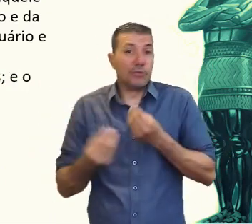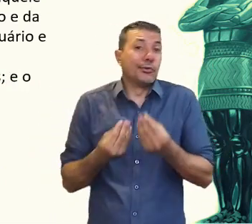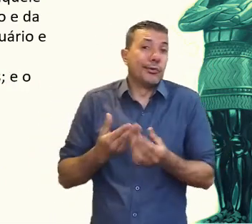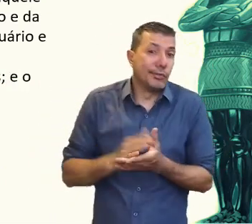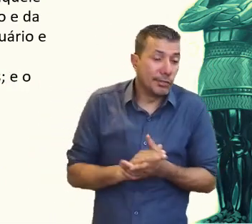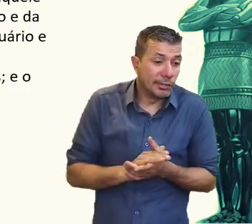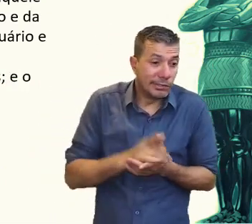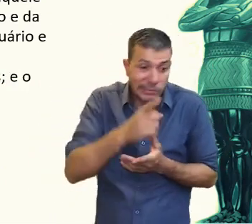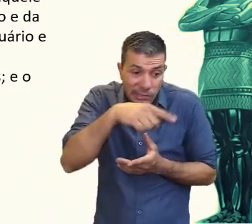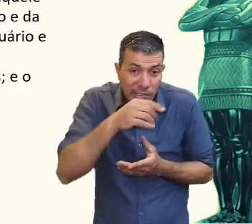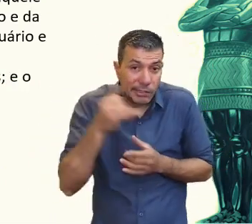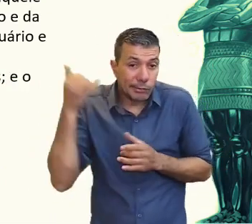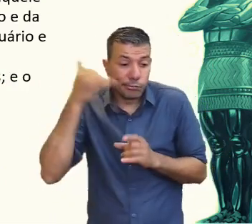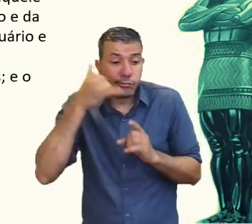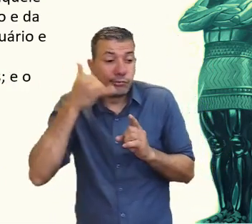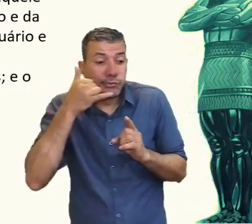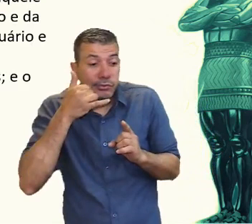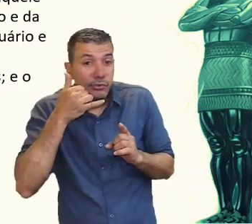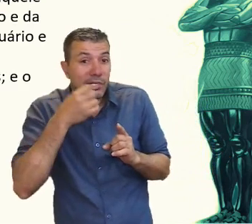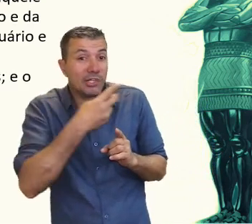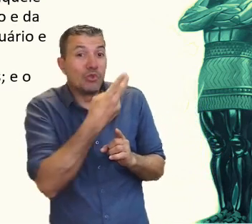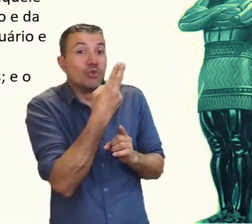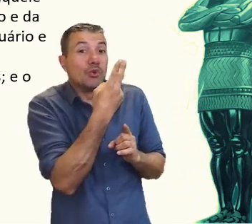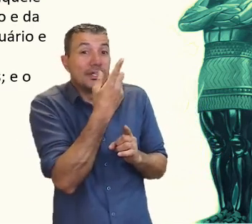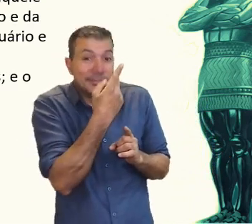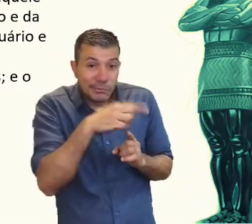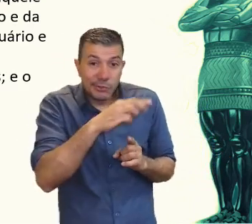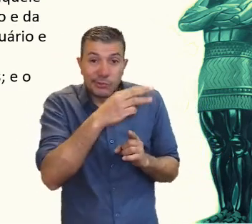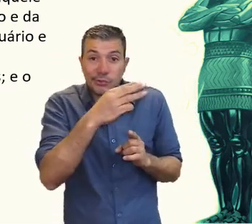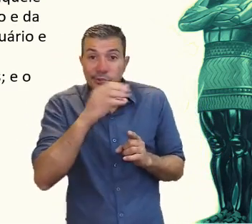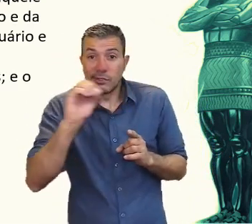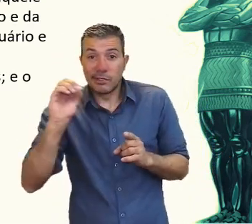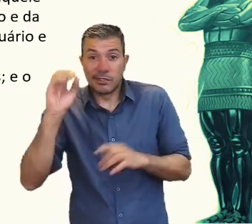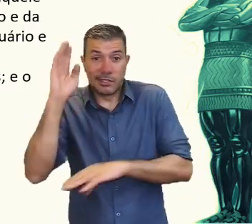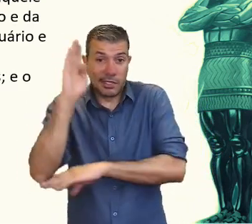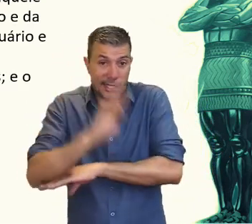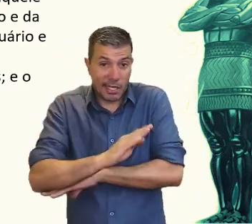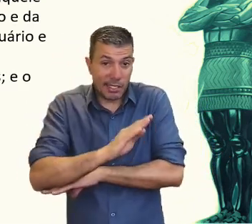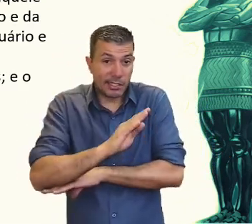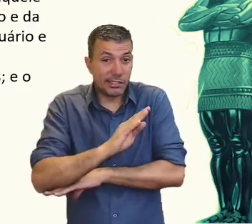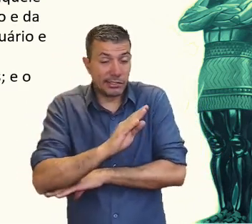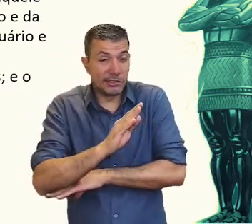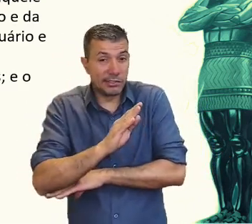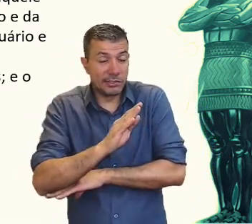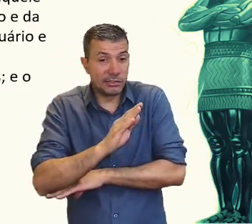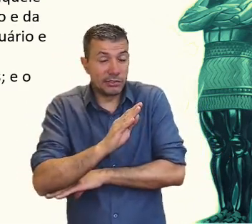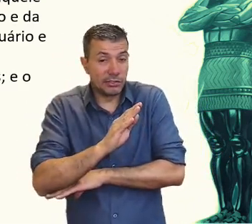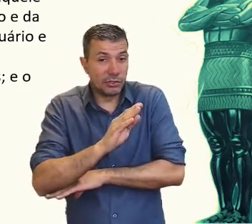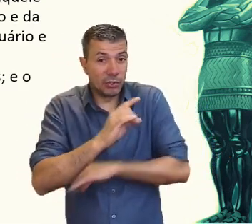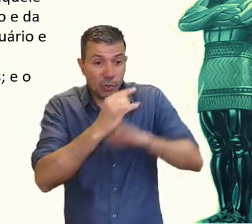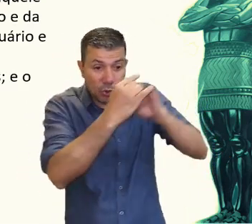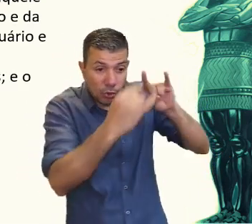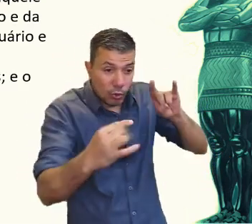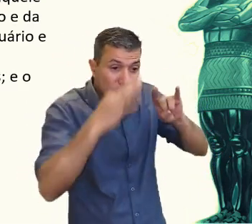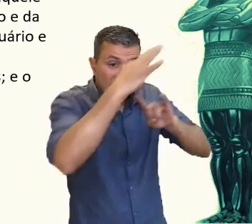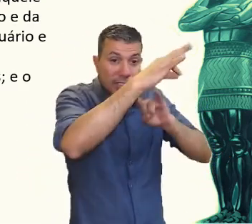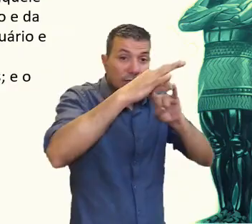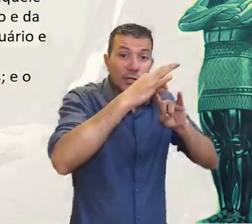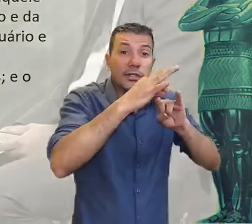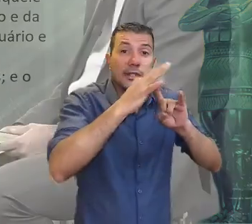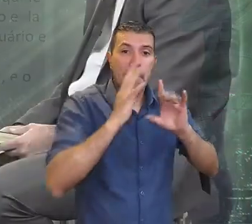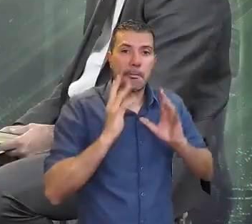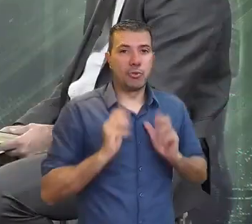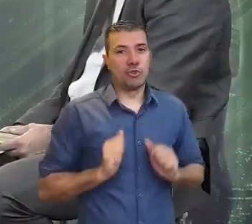assim: e ele me disse, até 2.300 tardes e manhã o santuário será